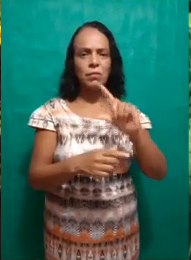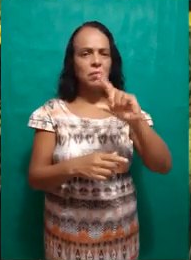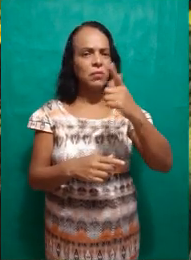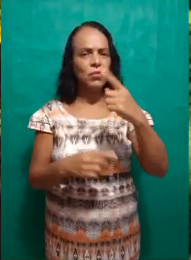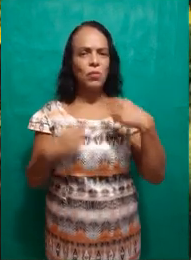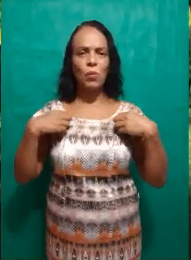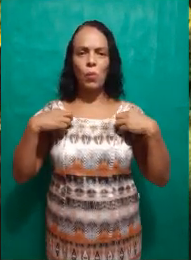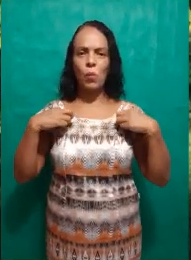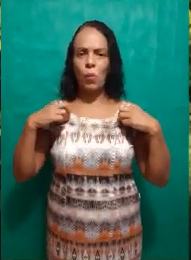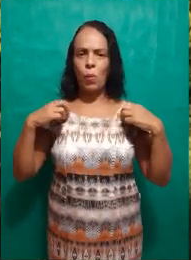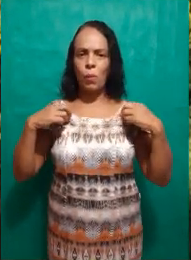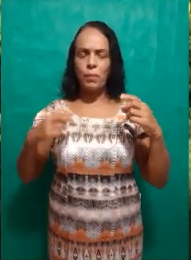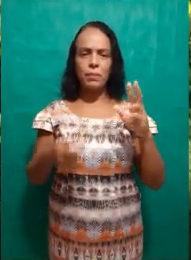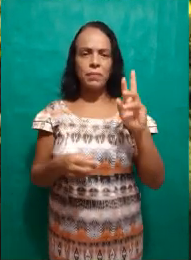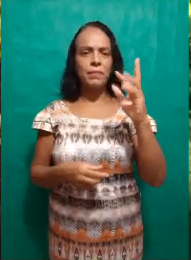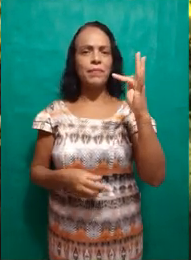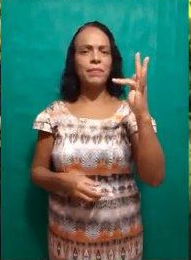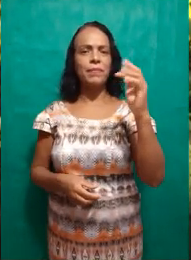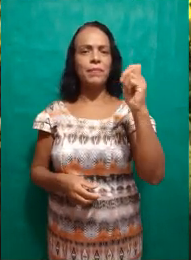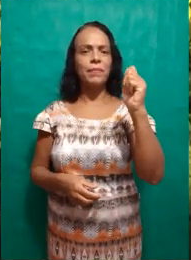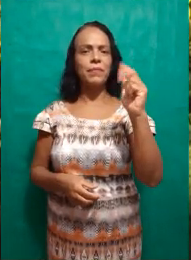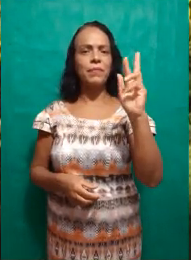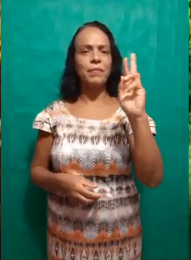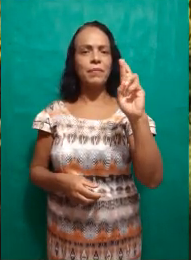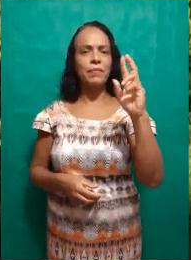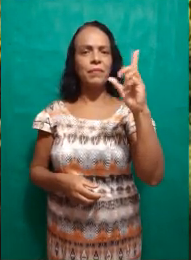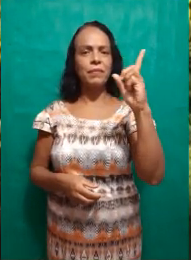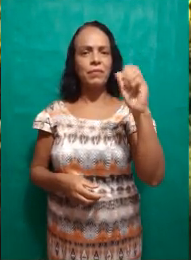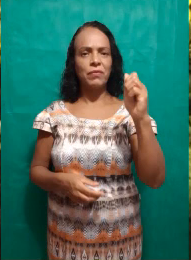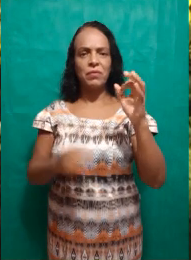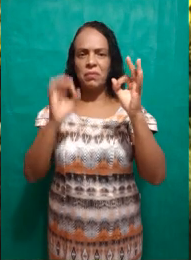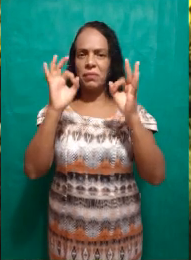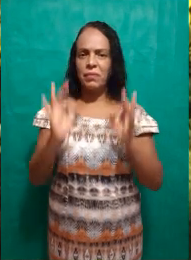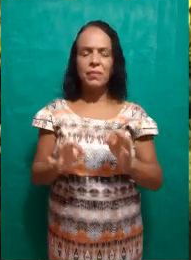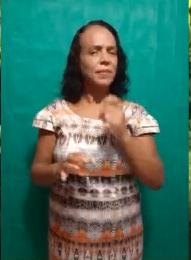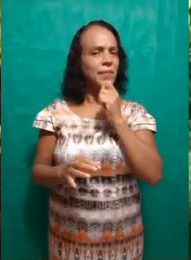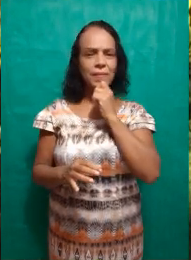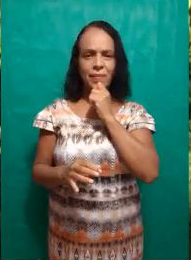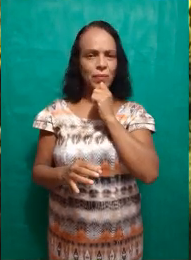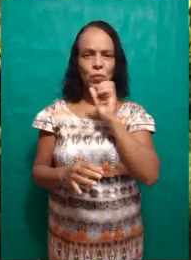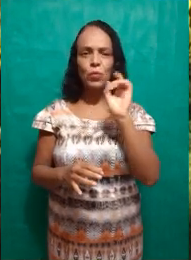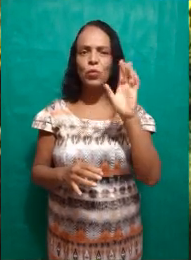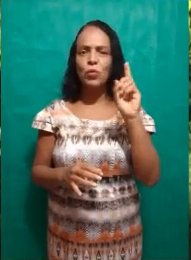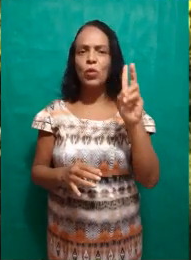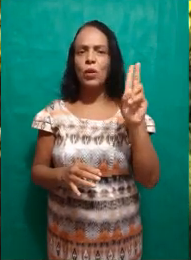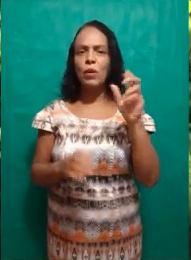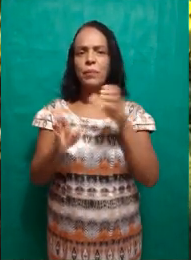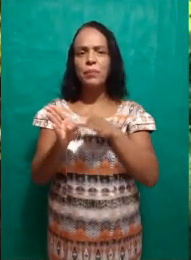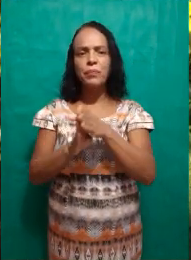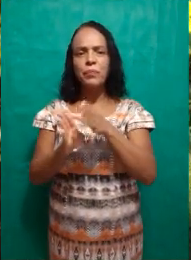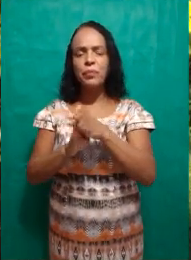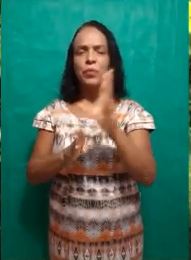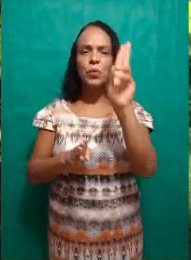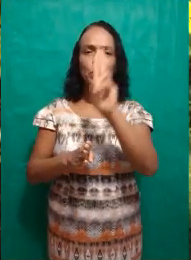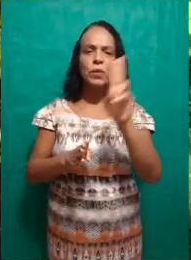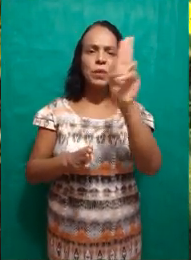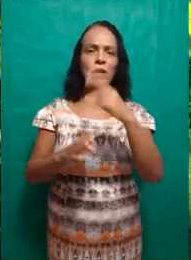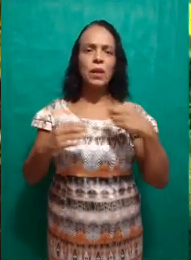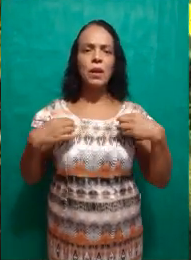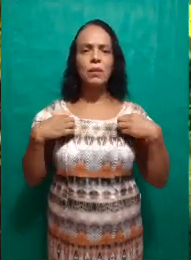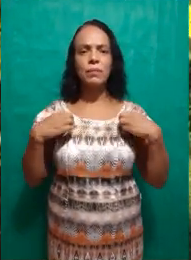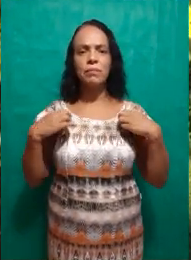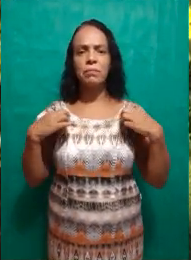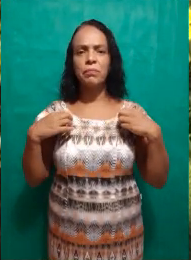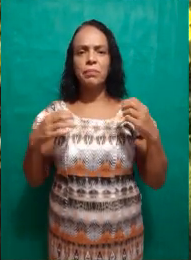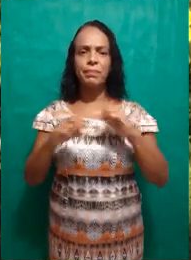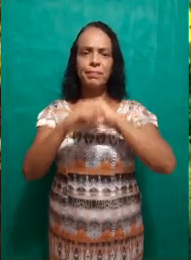que vestissem roupas claras ou possivelmente brancas, né? Daí